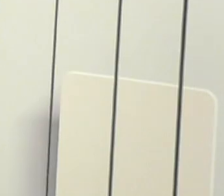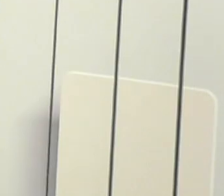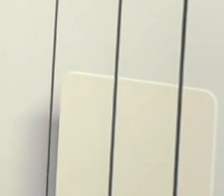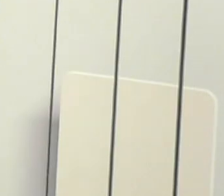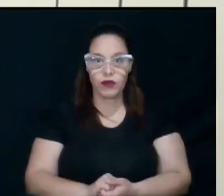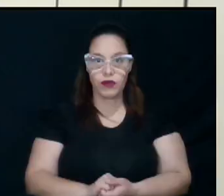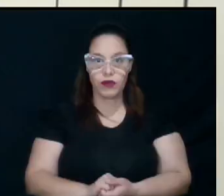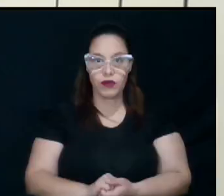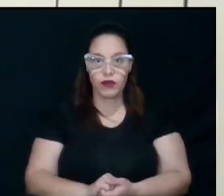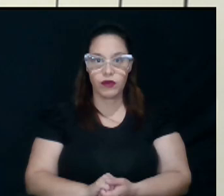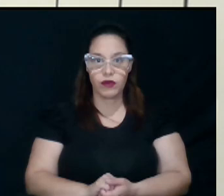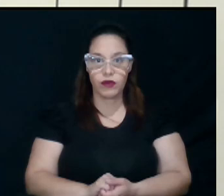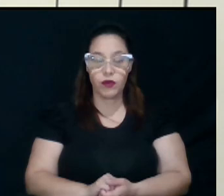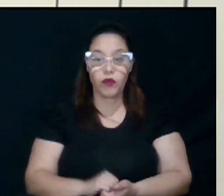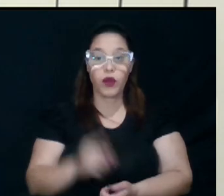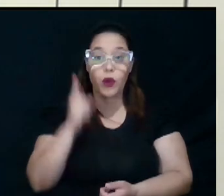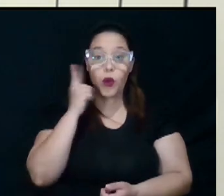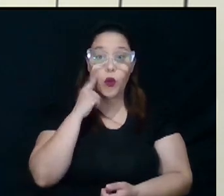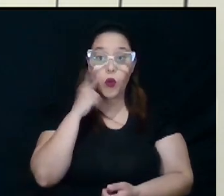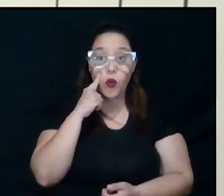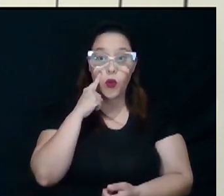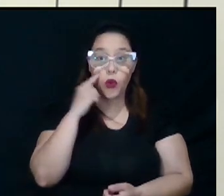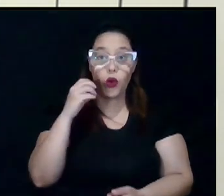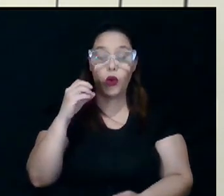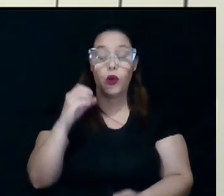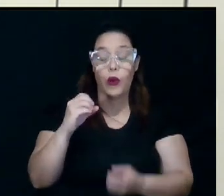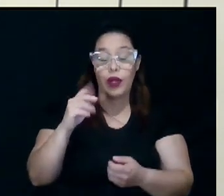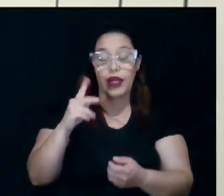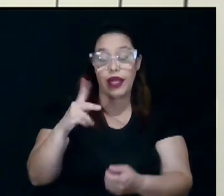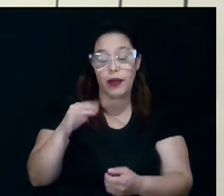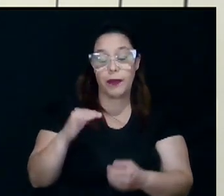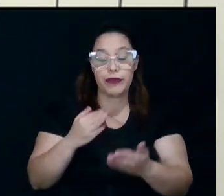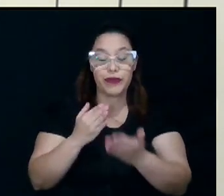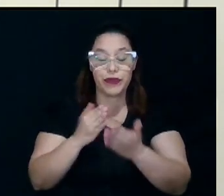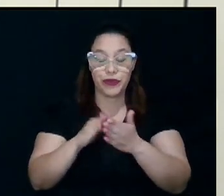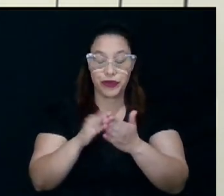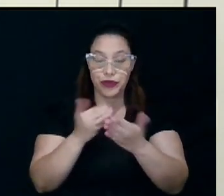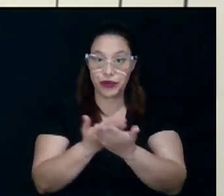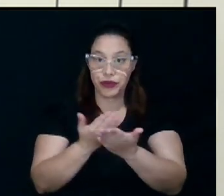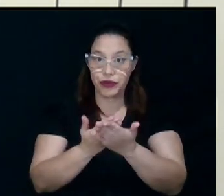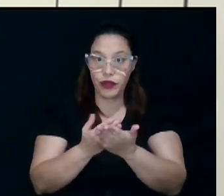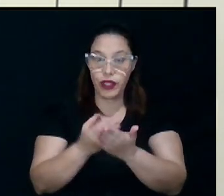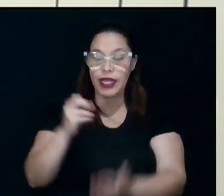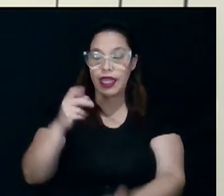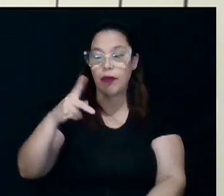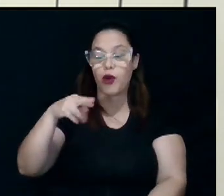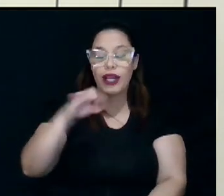E olha só, o Centro de Educação Profissional de Campinas, CEPROCAMP, está com